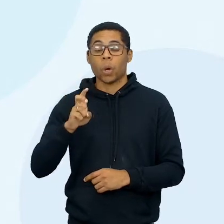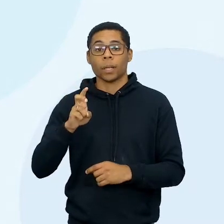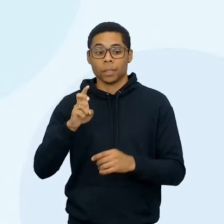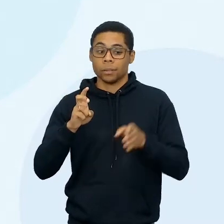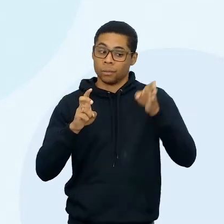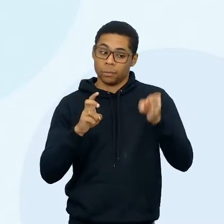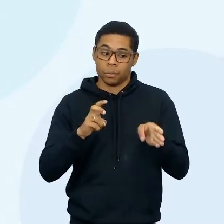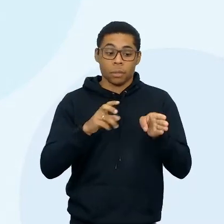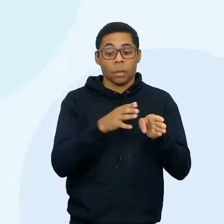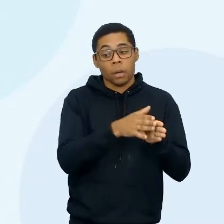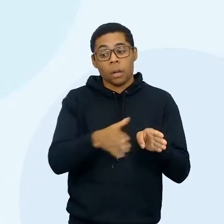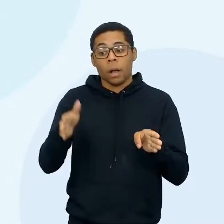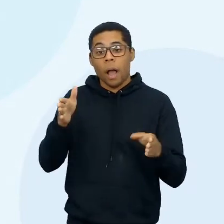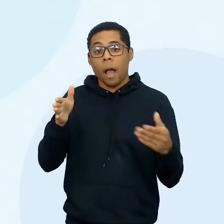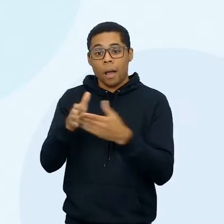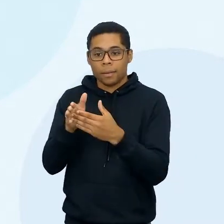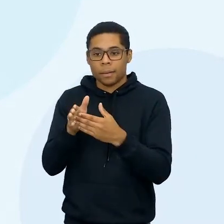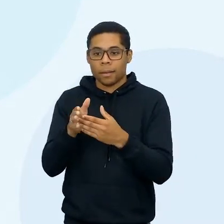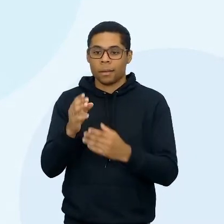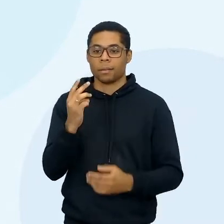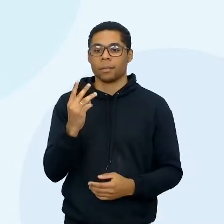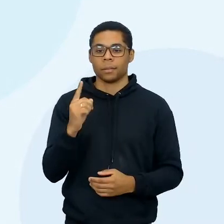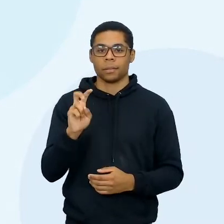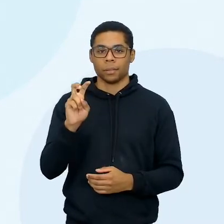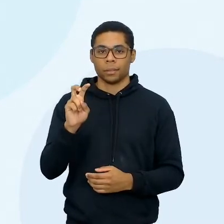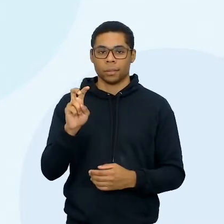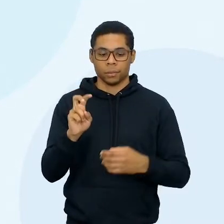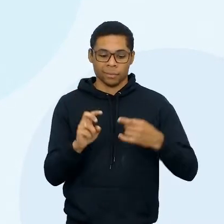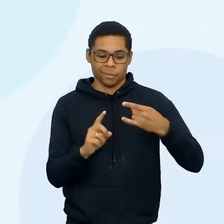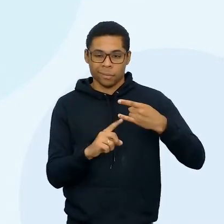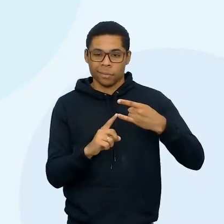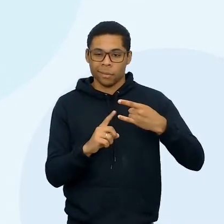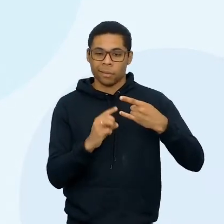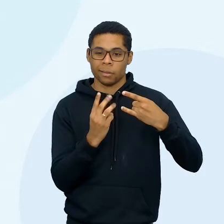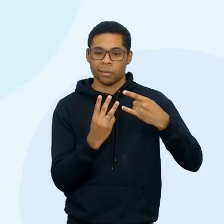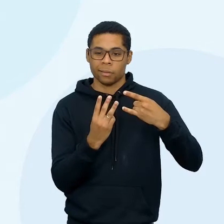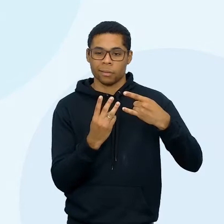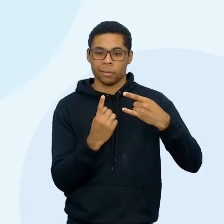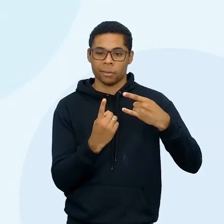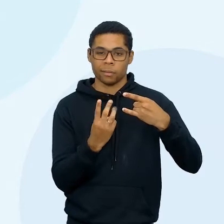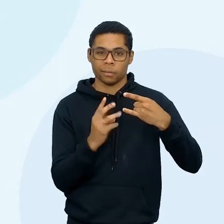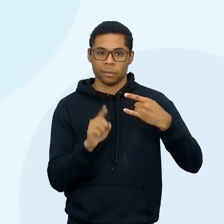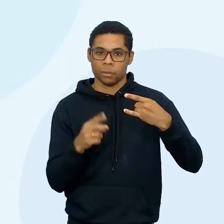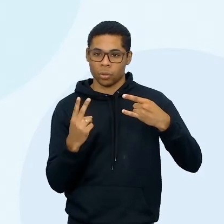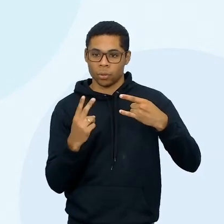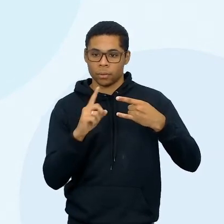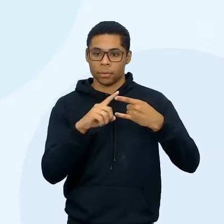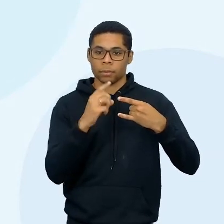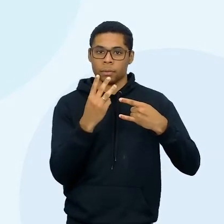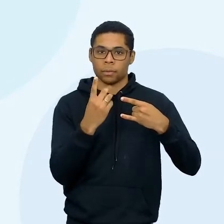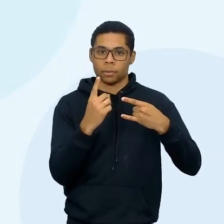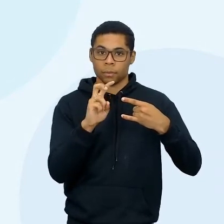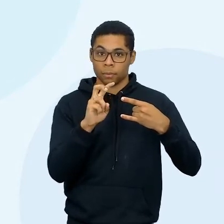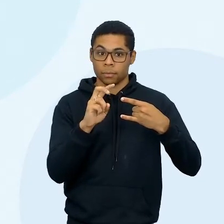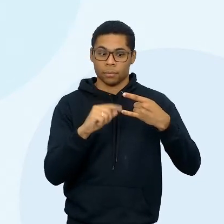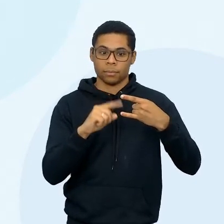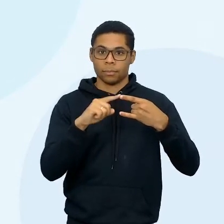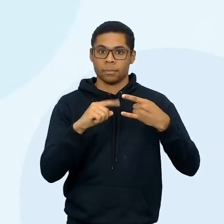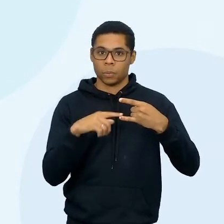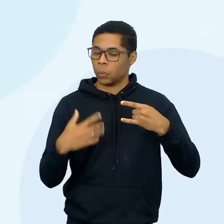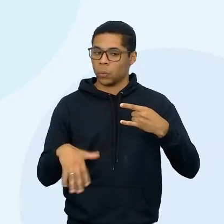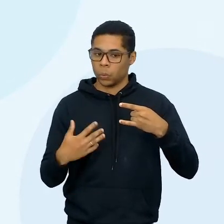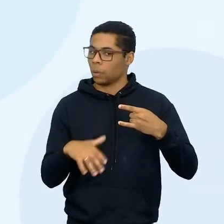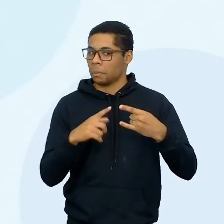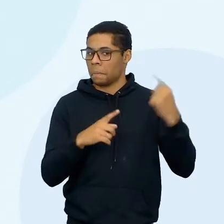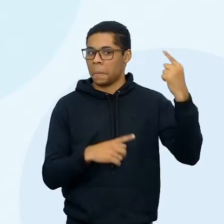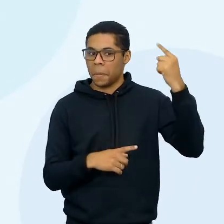315 lux na medição. Olha que coisa, rapaz. Lâmpada de LED na parada aí, hein? A lâmpada